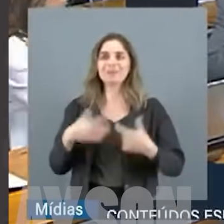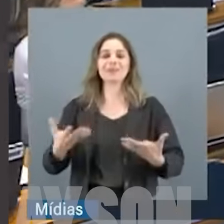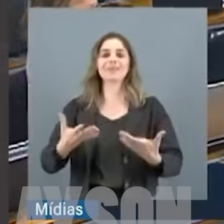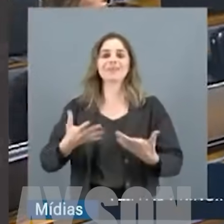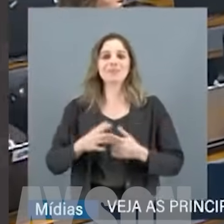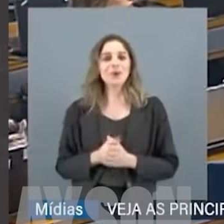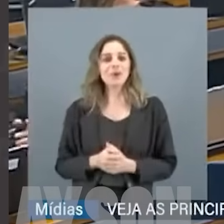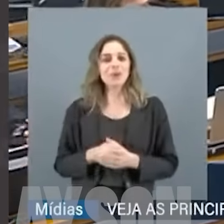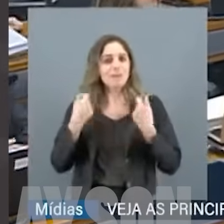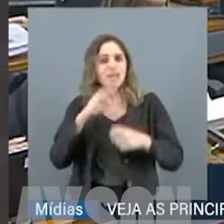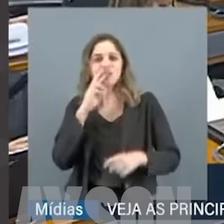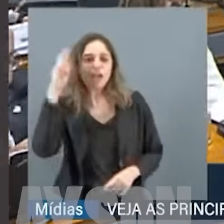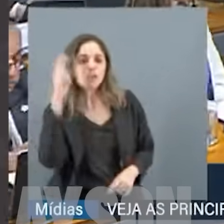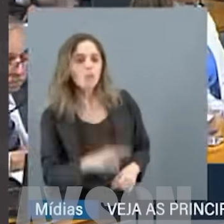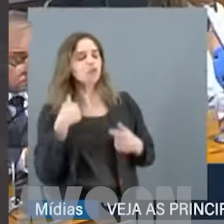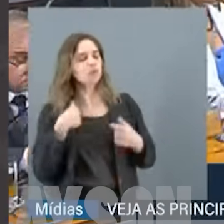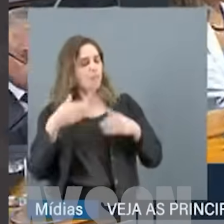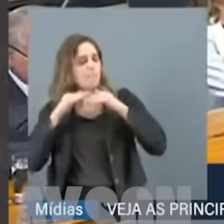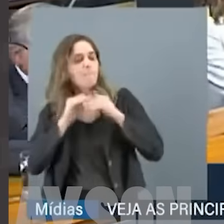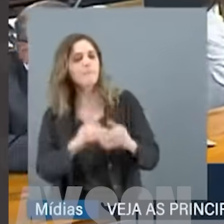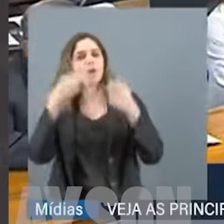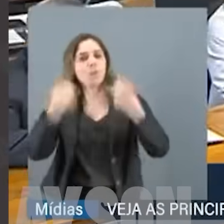de responder